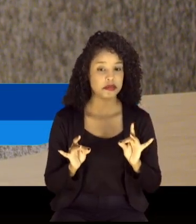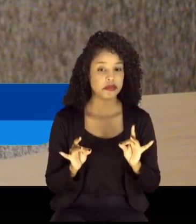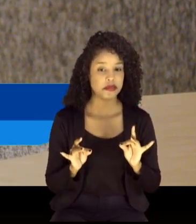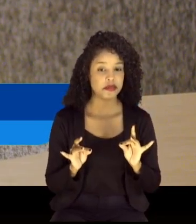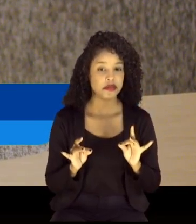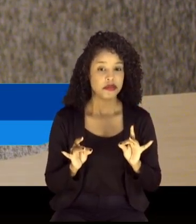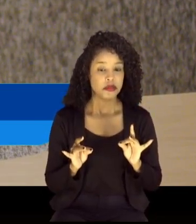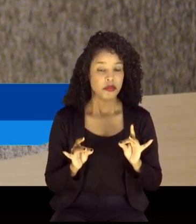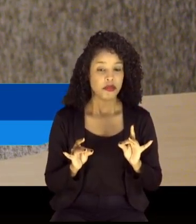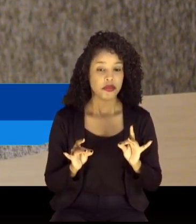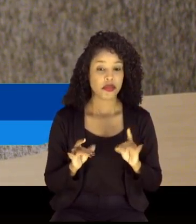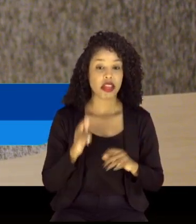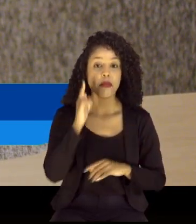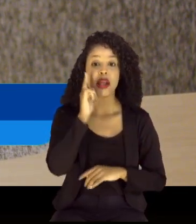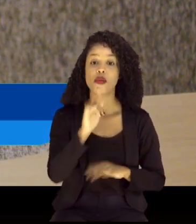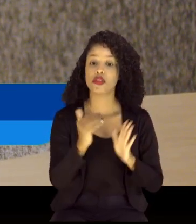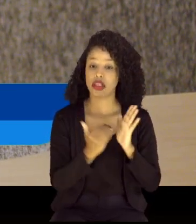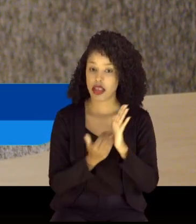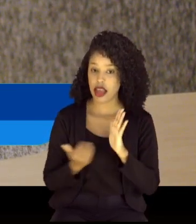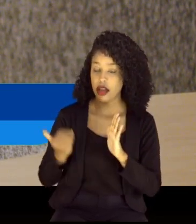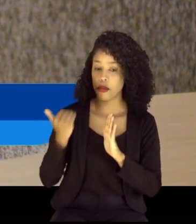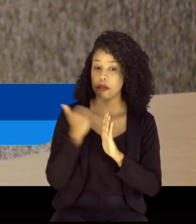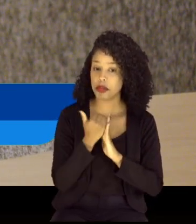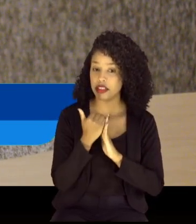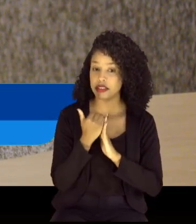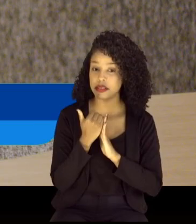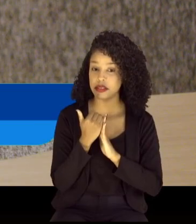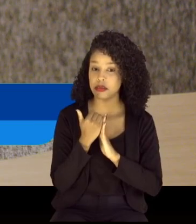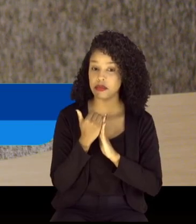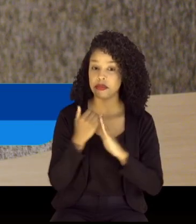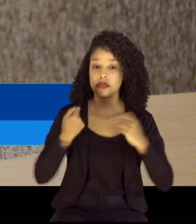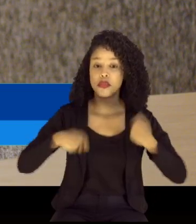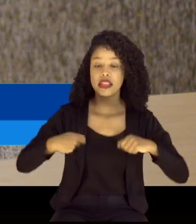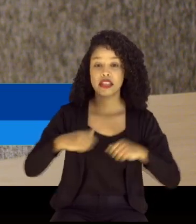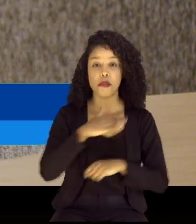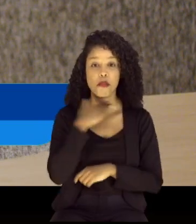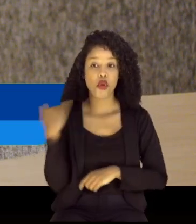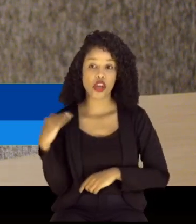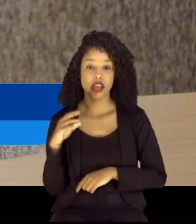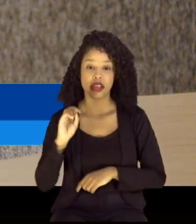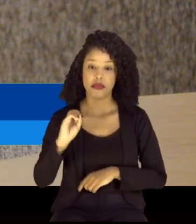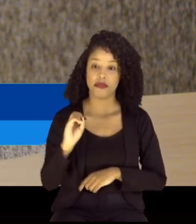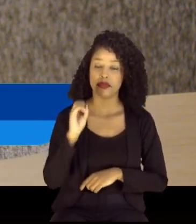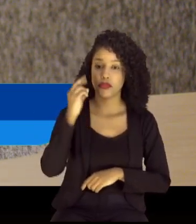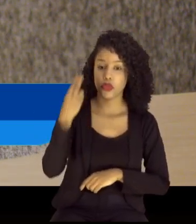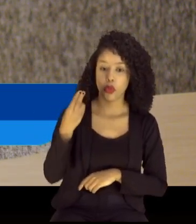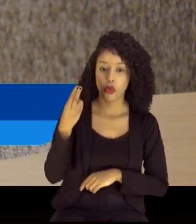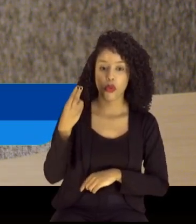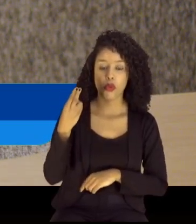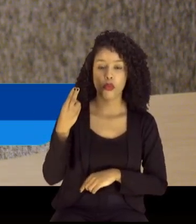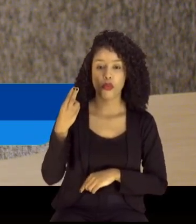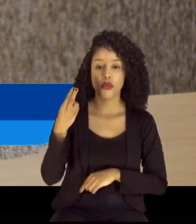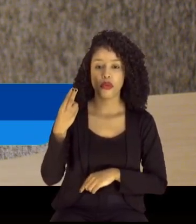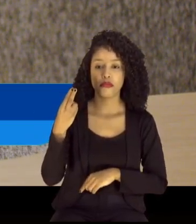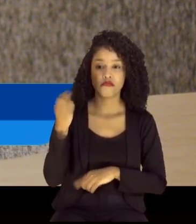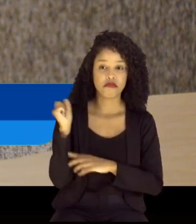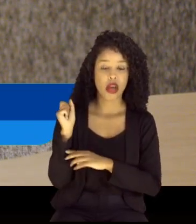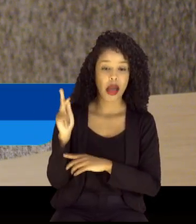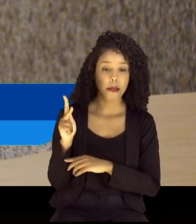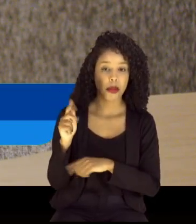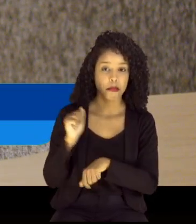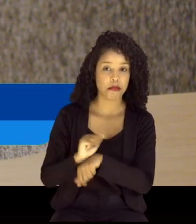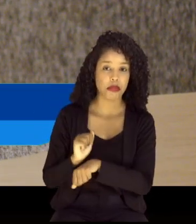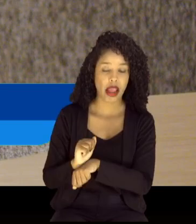Para receber o aumento, Rodrigo, tem que morrer ou ficar inválido. Vê que coisa